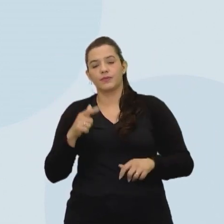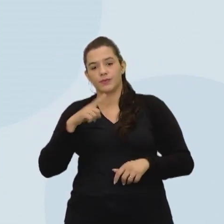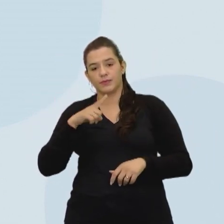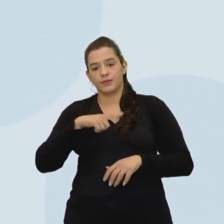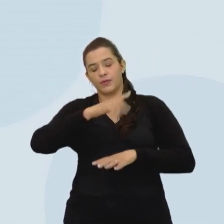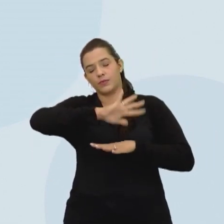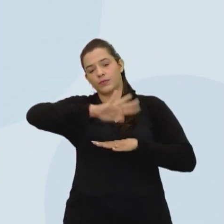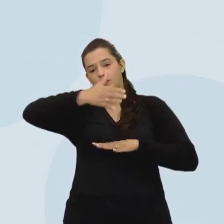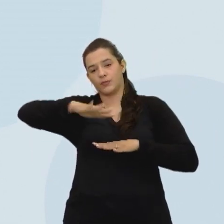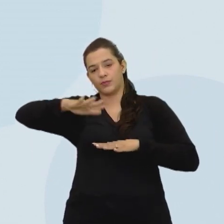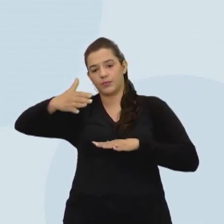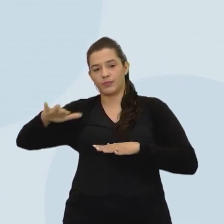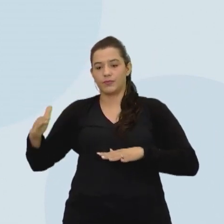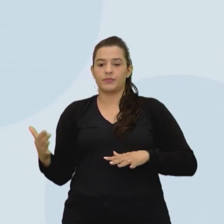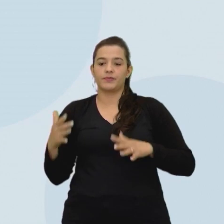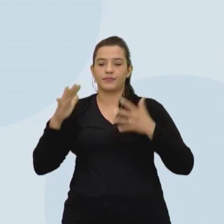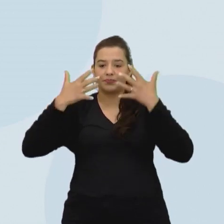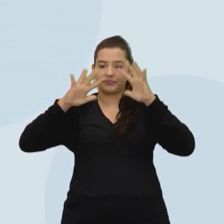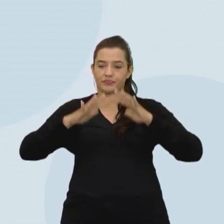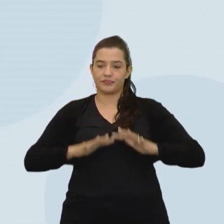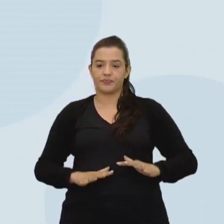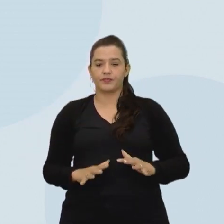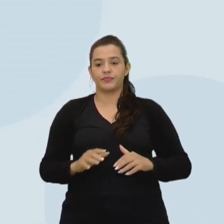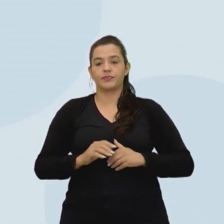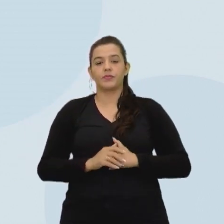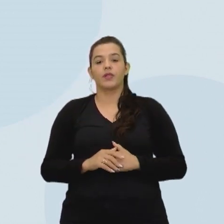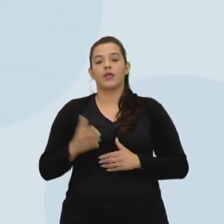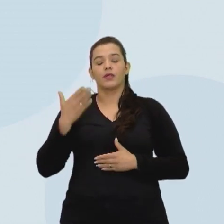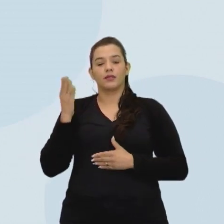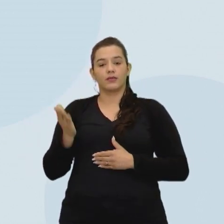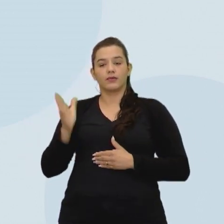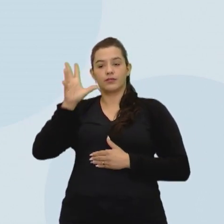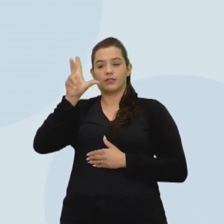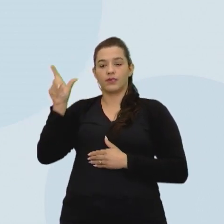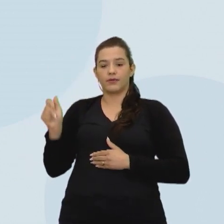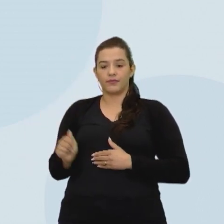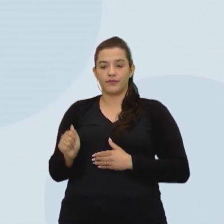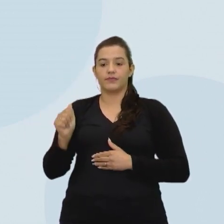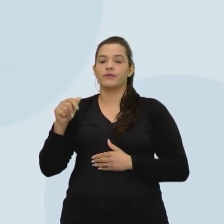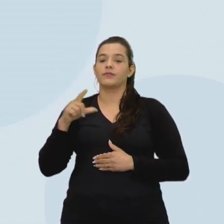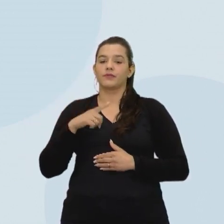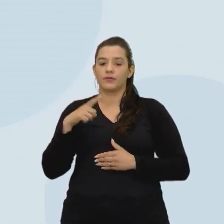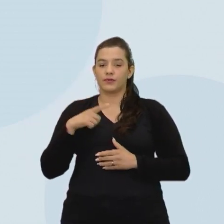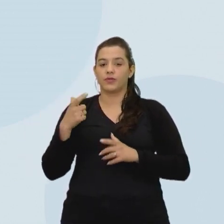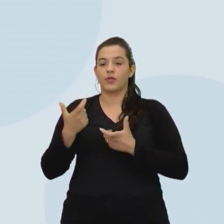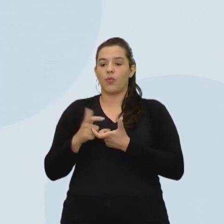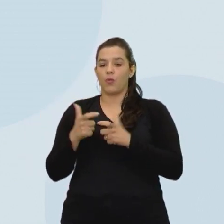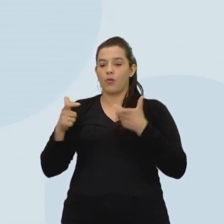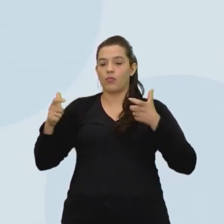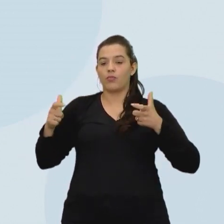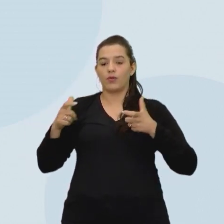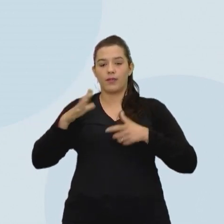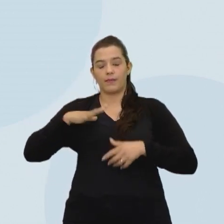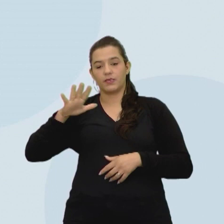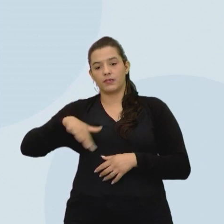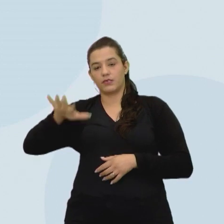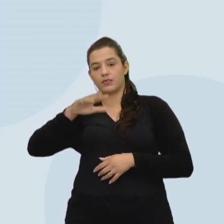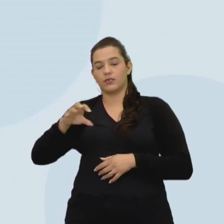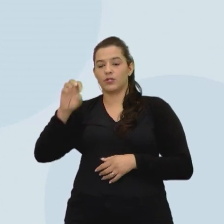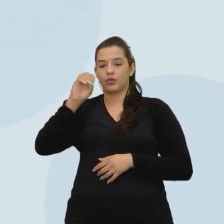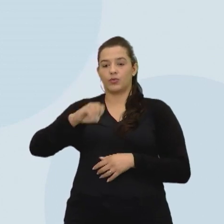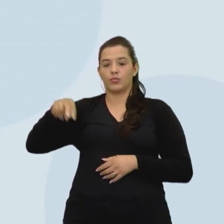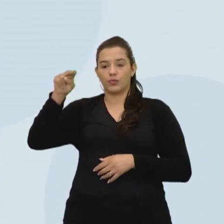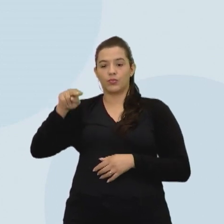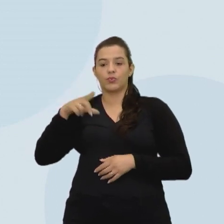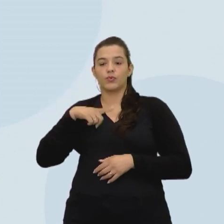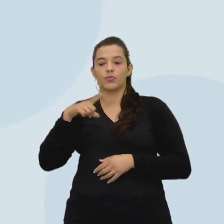dos processos erosivos. No continente africano, né, os dobramentos jovens estão mais na região noroeste, onde a gente viu lá a cadeia